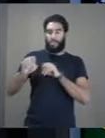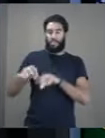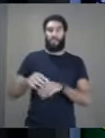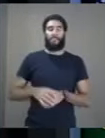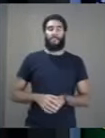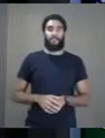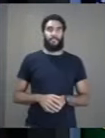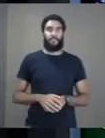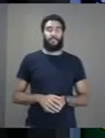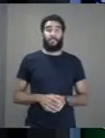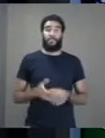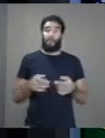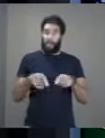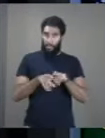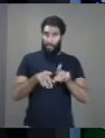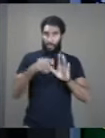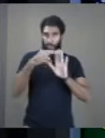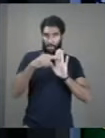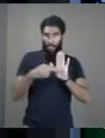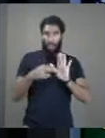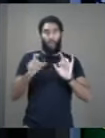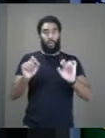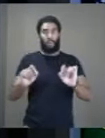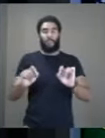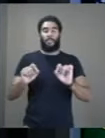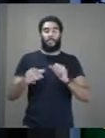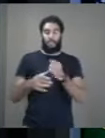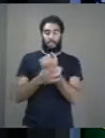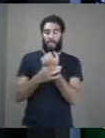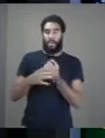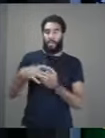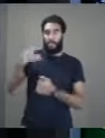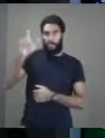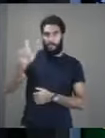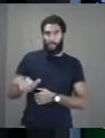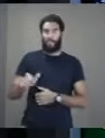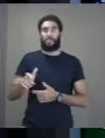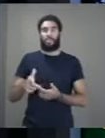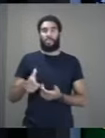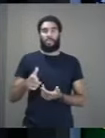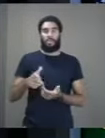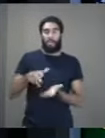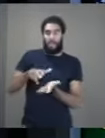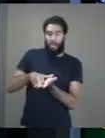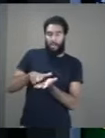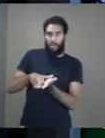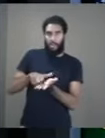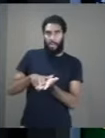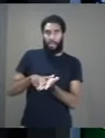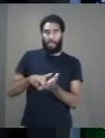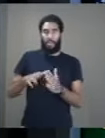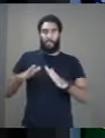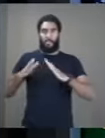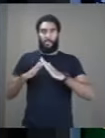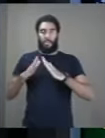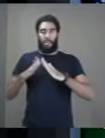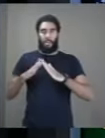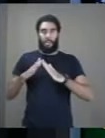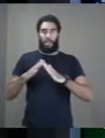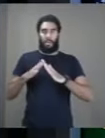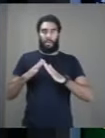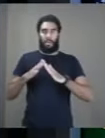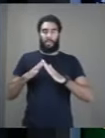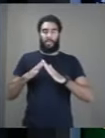segundo essa norma, deve ser garantido ao usuário leito para o tratamento do vício. Está lá já na